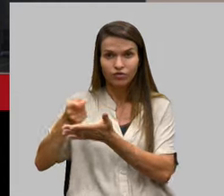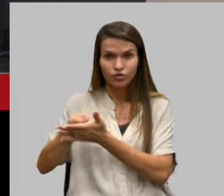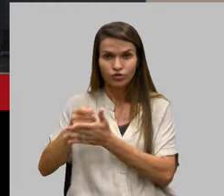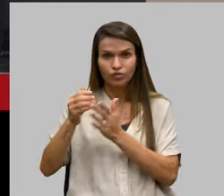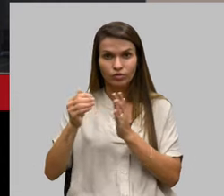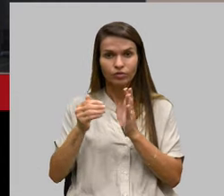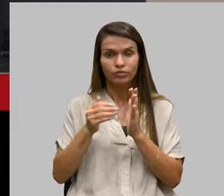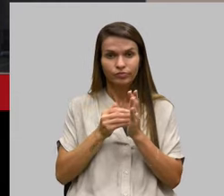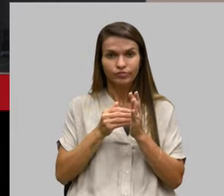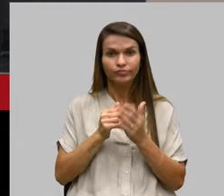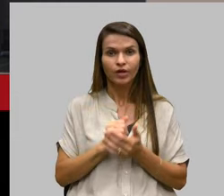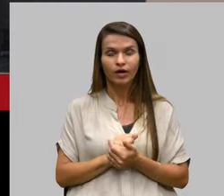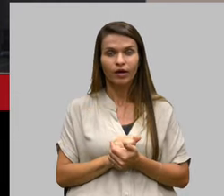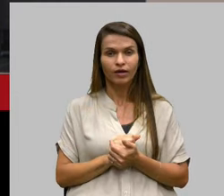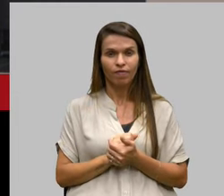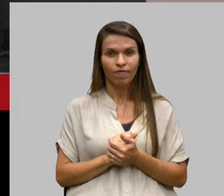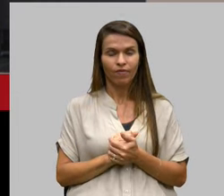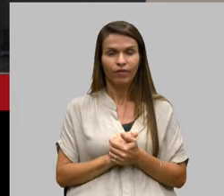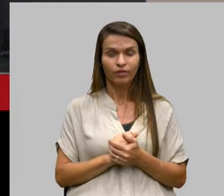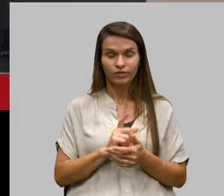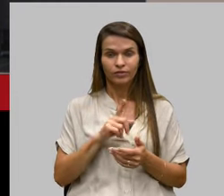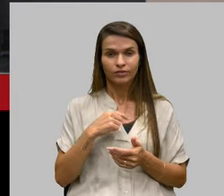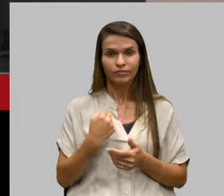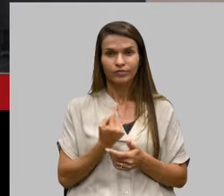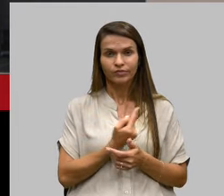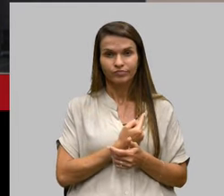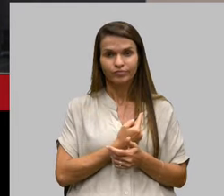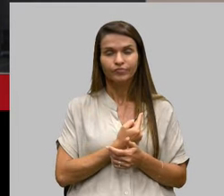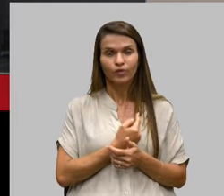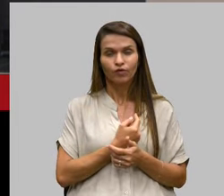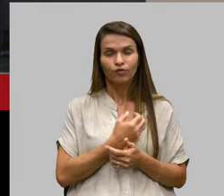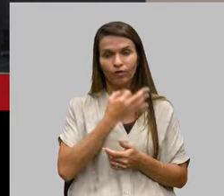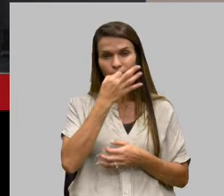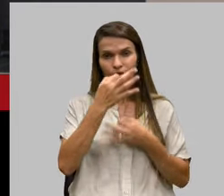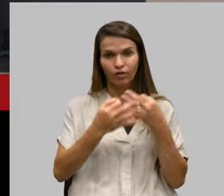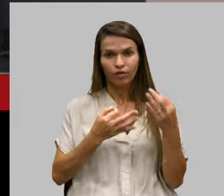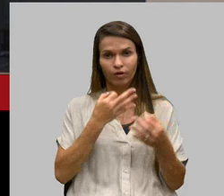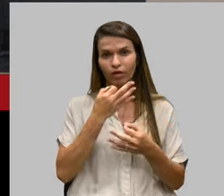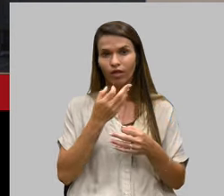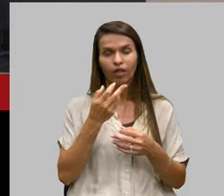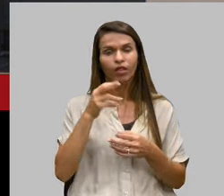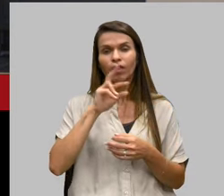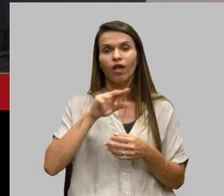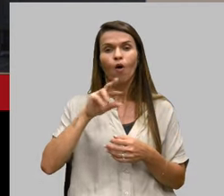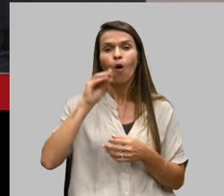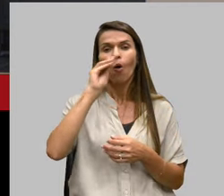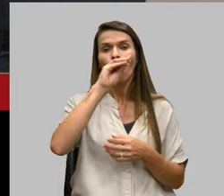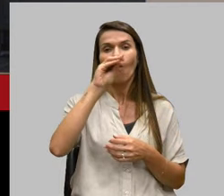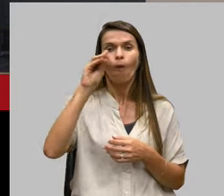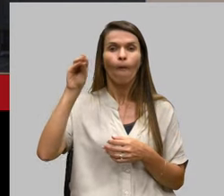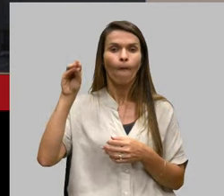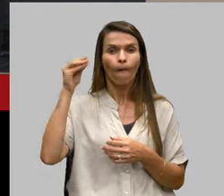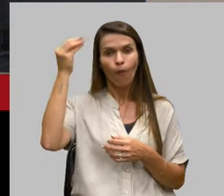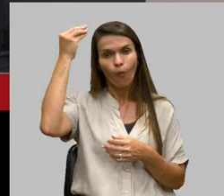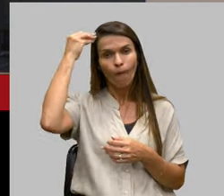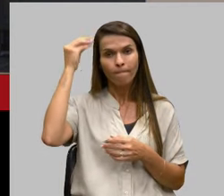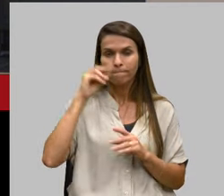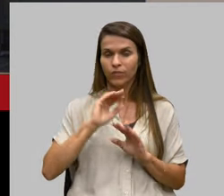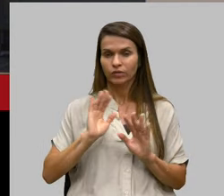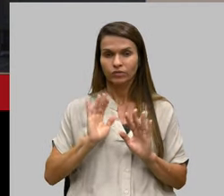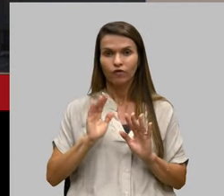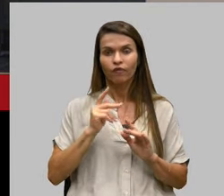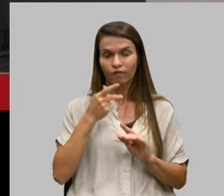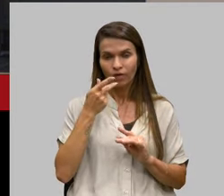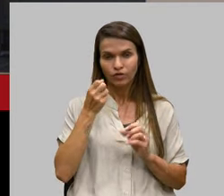questão nós tá E e o que eu vou comentar aqui não tem culpa de ninguém eu vou falar do que aconteceu nós